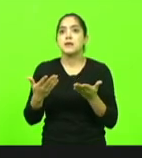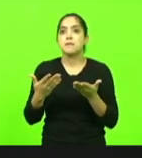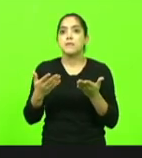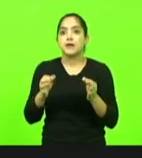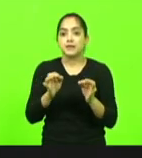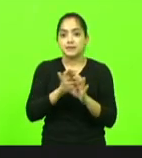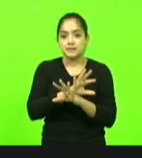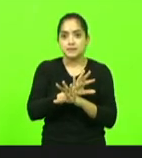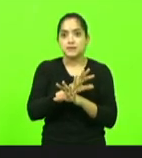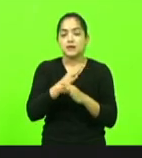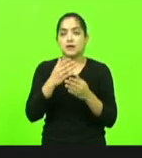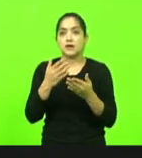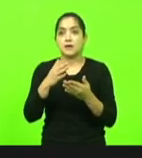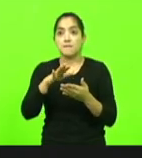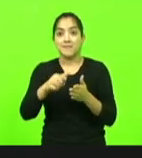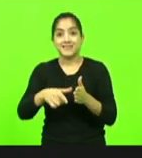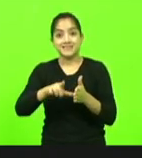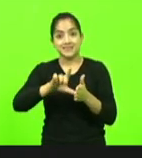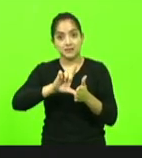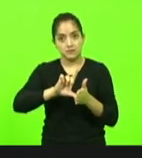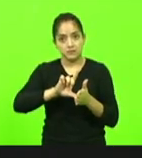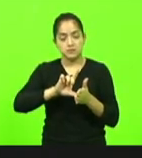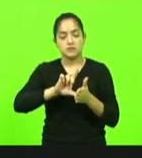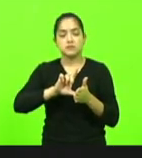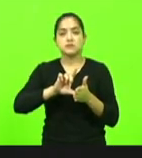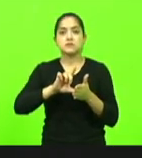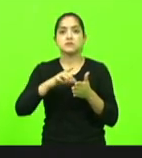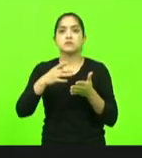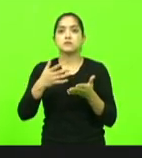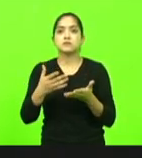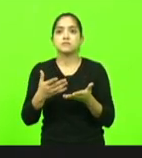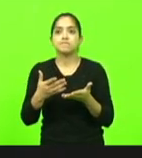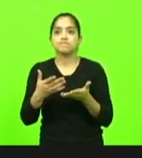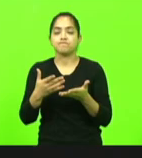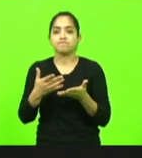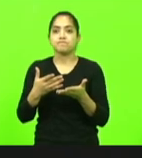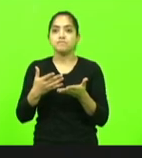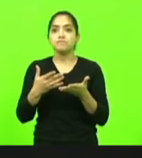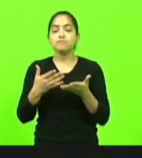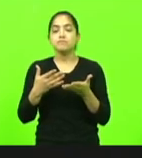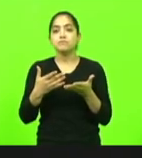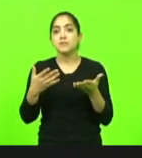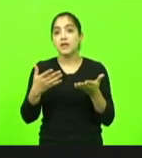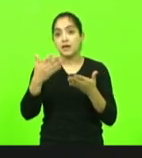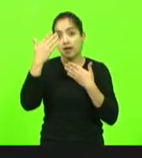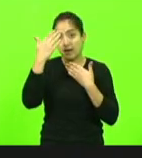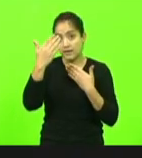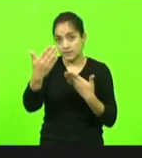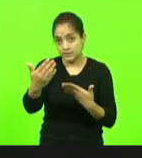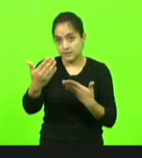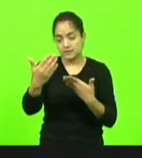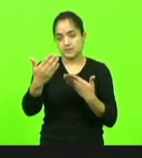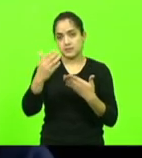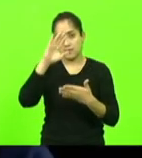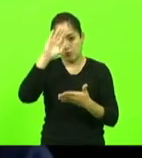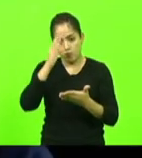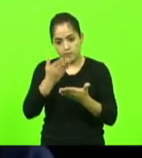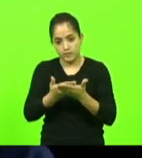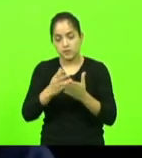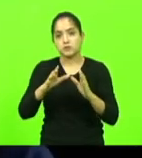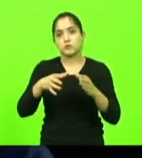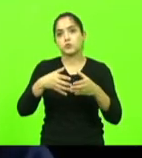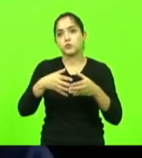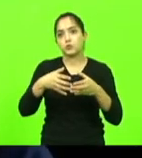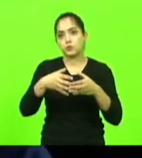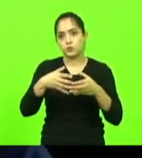os trabalhos, mas antes disso, deputada, eu não poderia deixar de primeiro agradecer a confiança do grupo todo